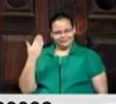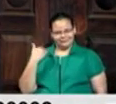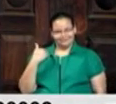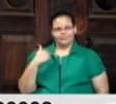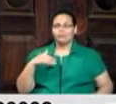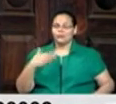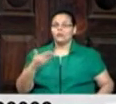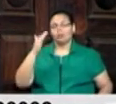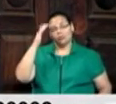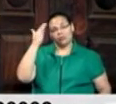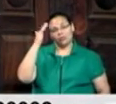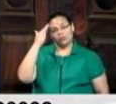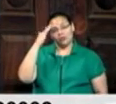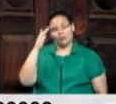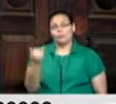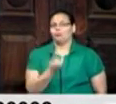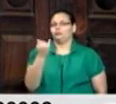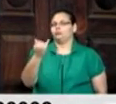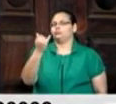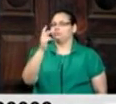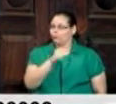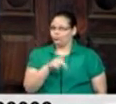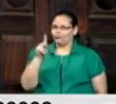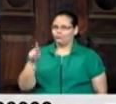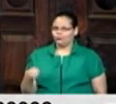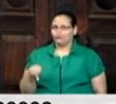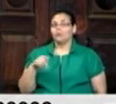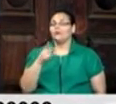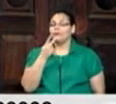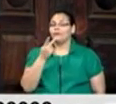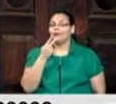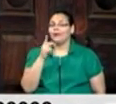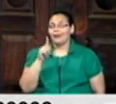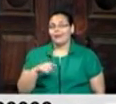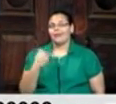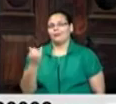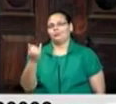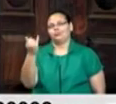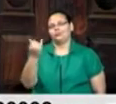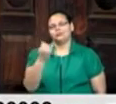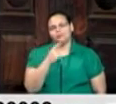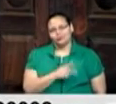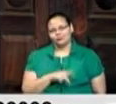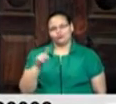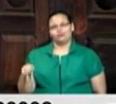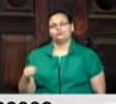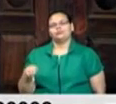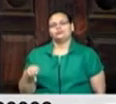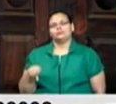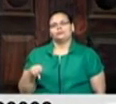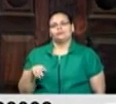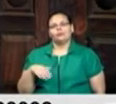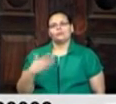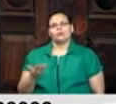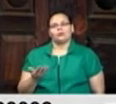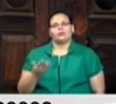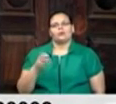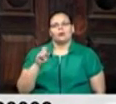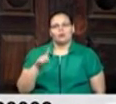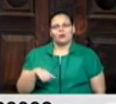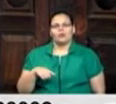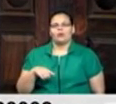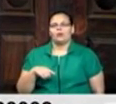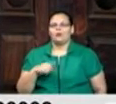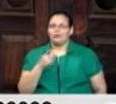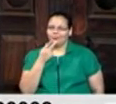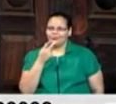Então, entender a importância do professor e falar da importância do professor é quase que